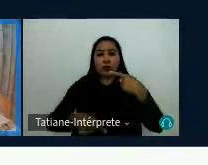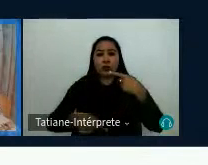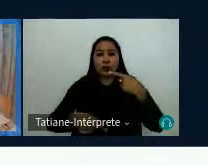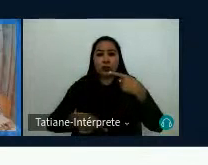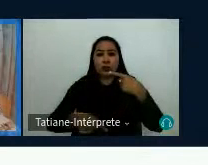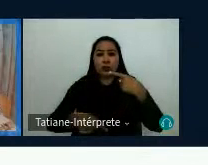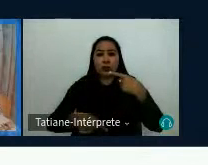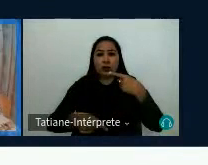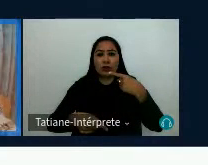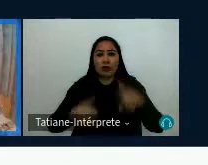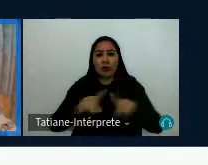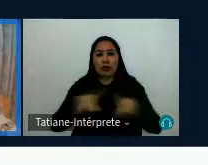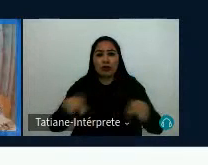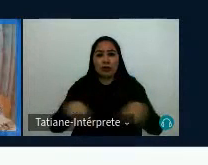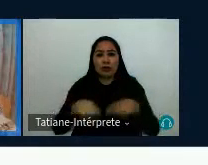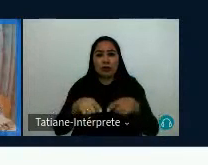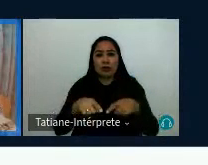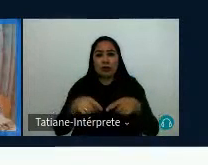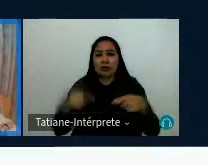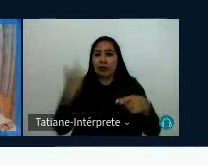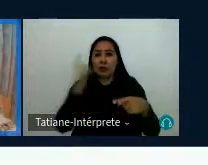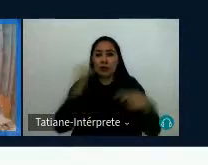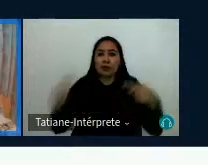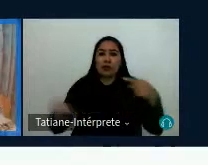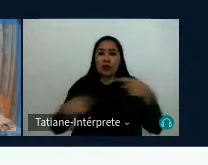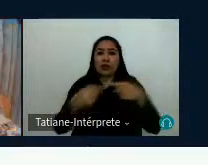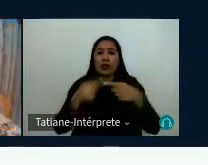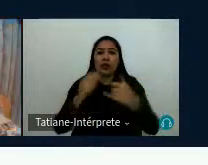da sala com o YouTube.